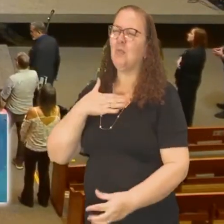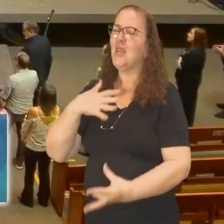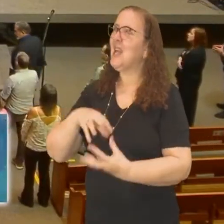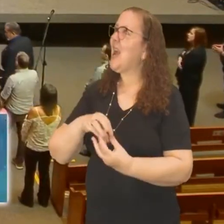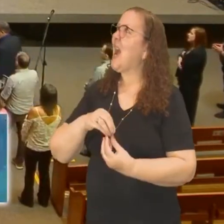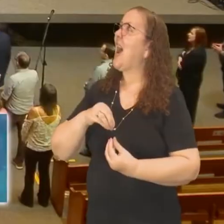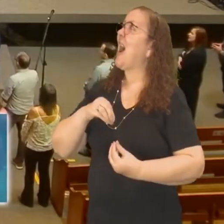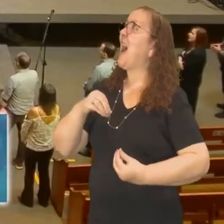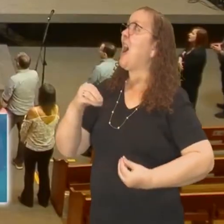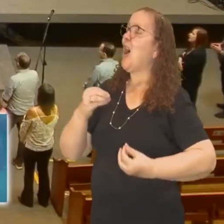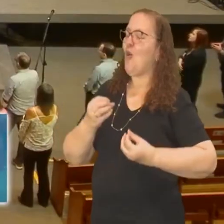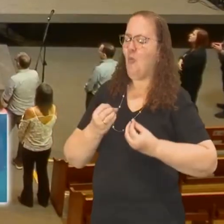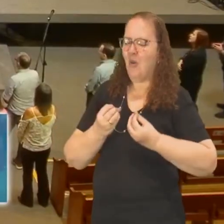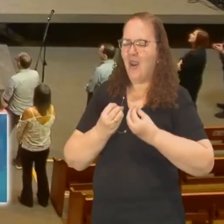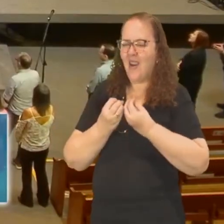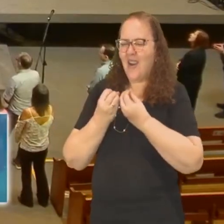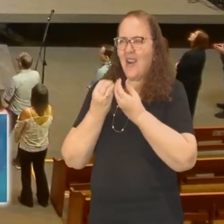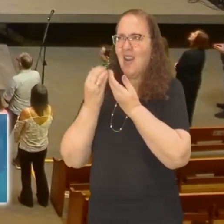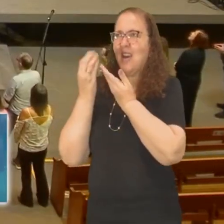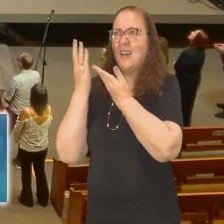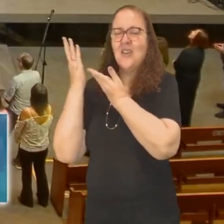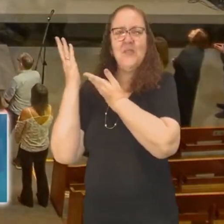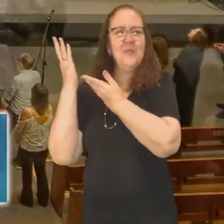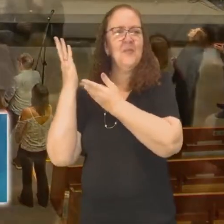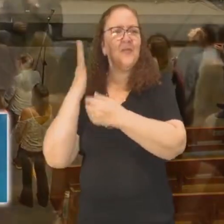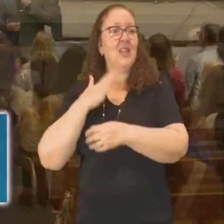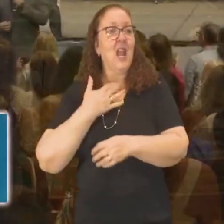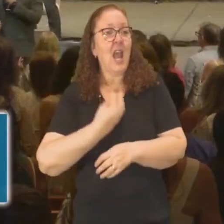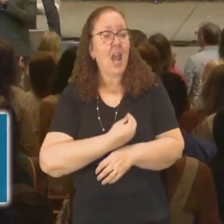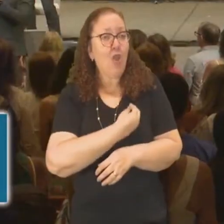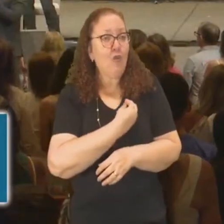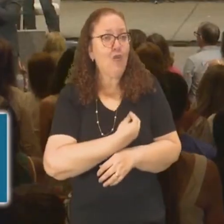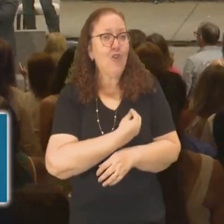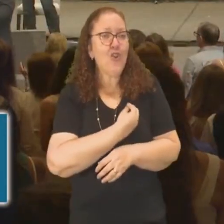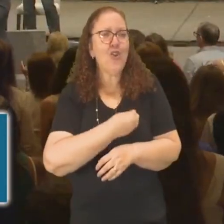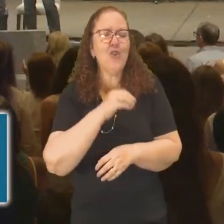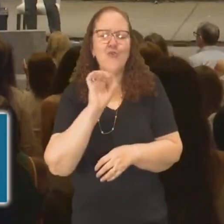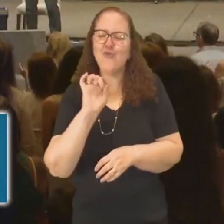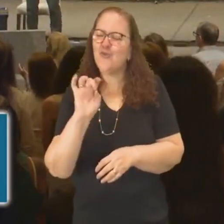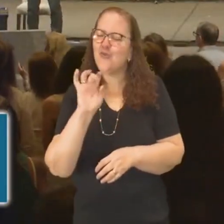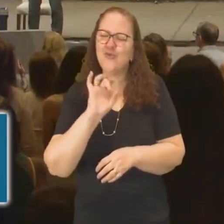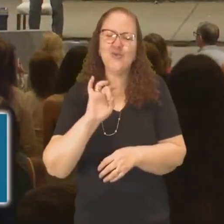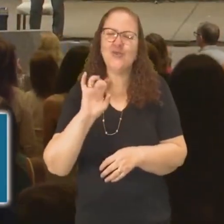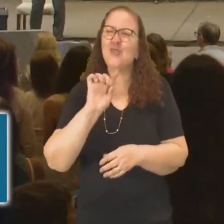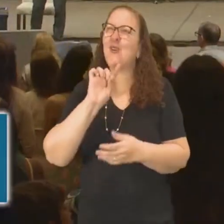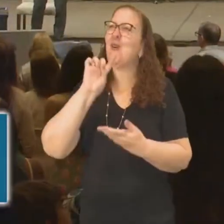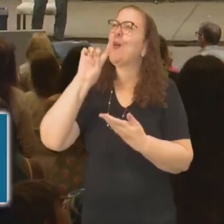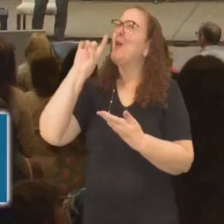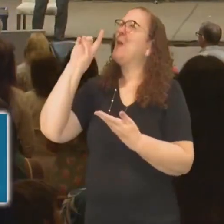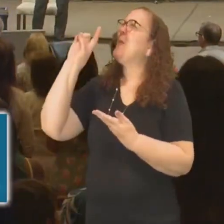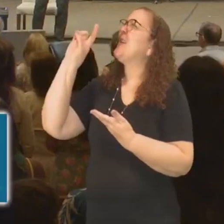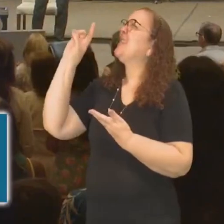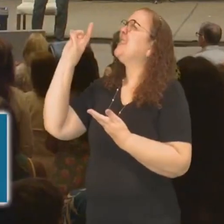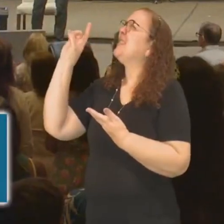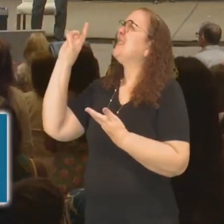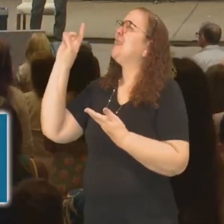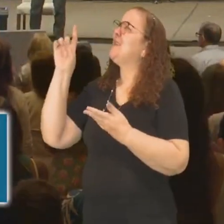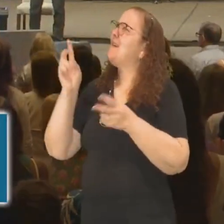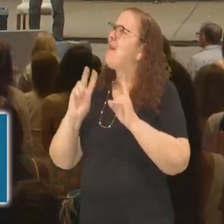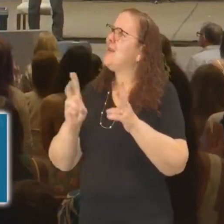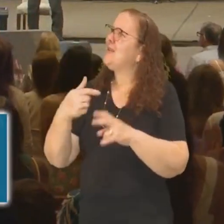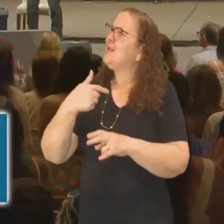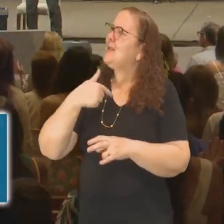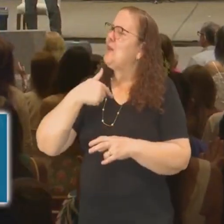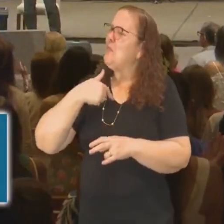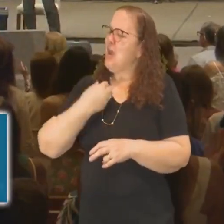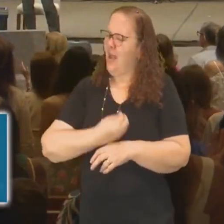toda a minha alma, eu vivo só pra